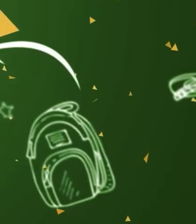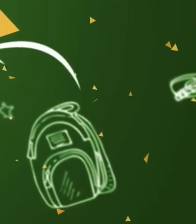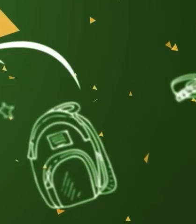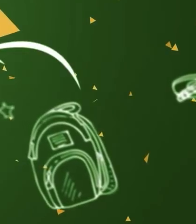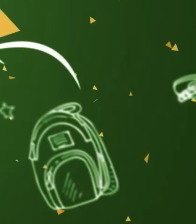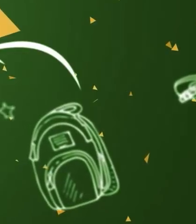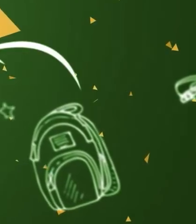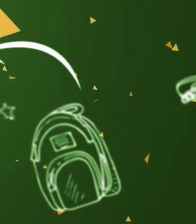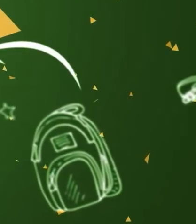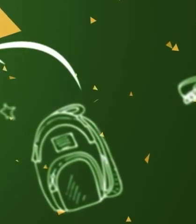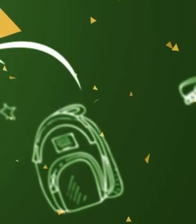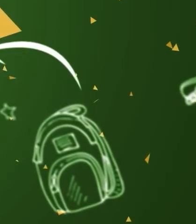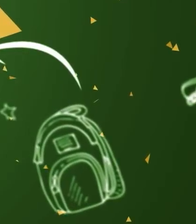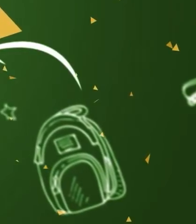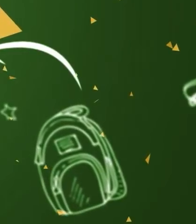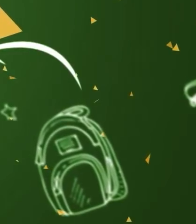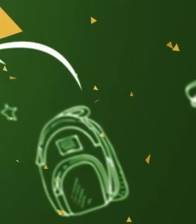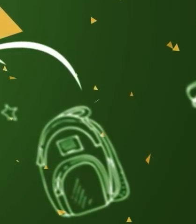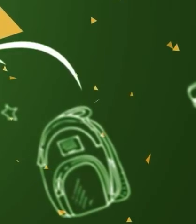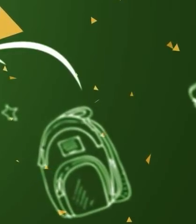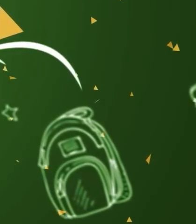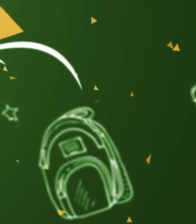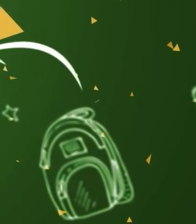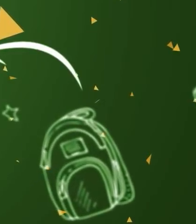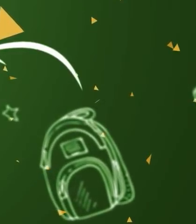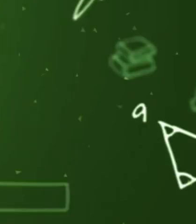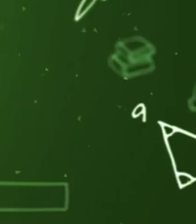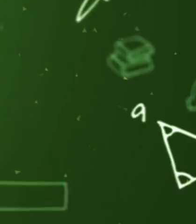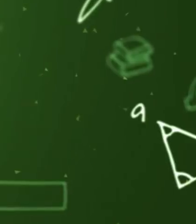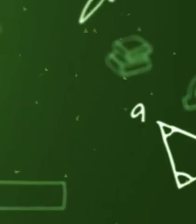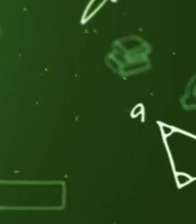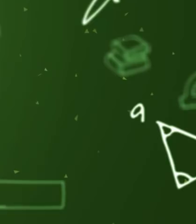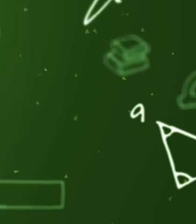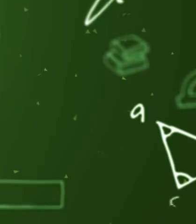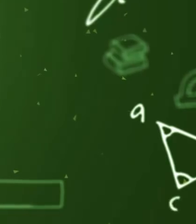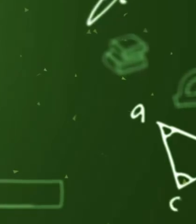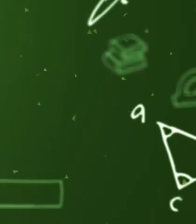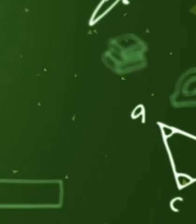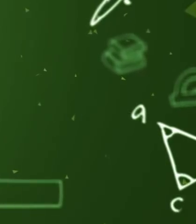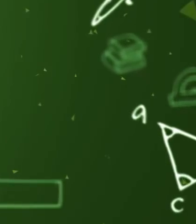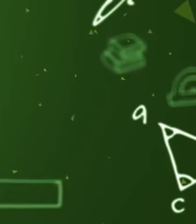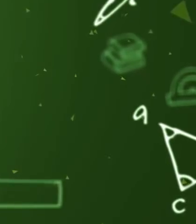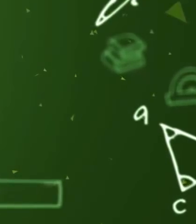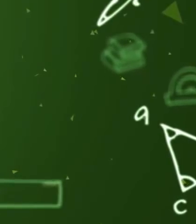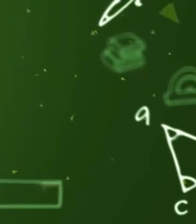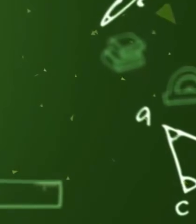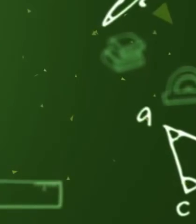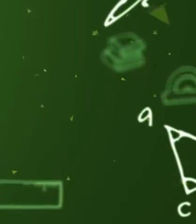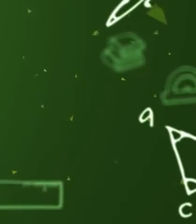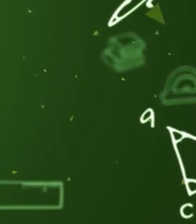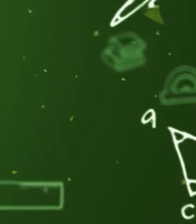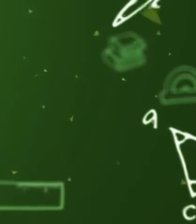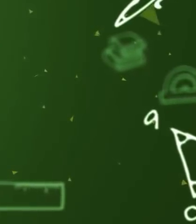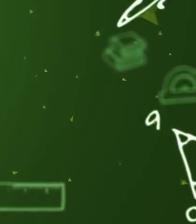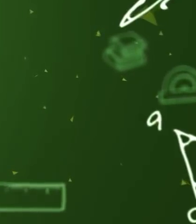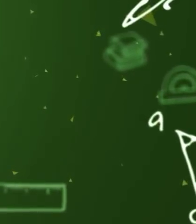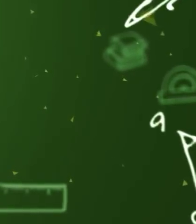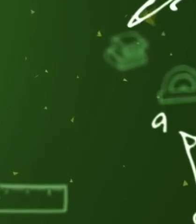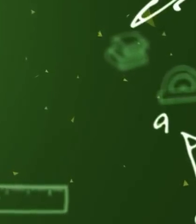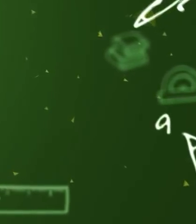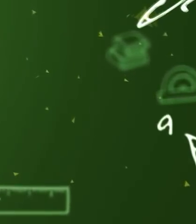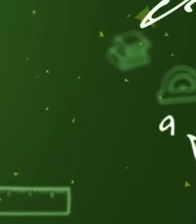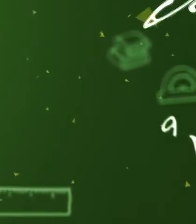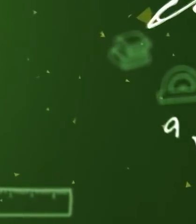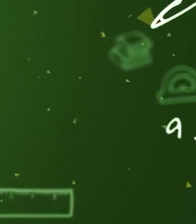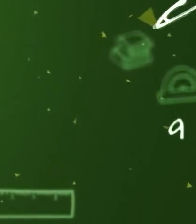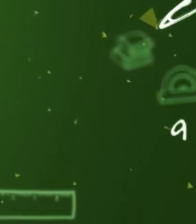Deixa eu pensar aqui... Não, eu não vou te falar qual vai ser o tema da aula, não. Não vou te